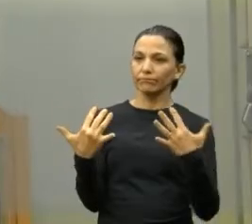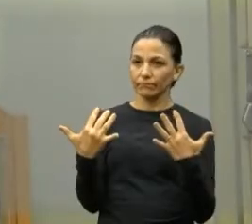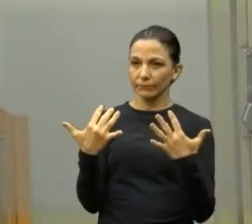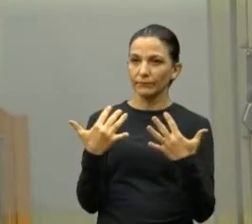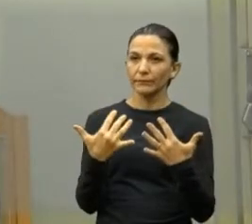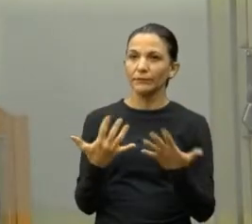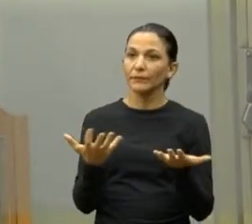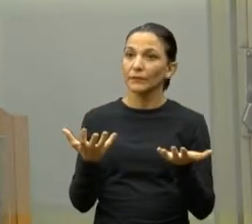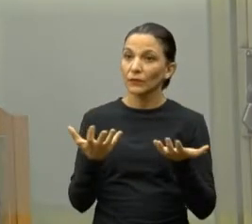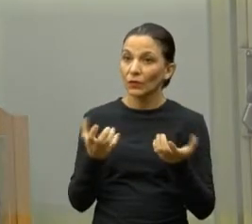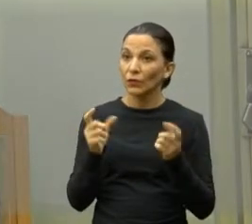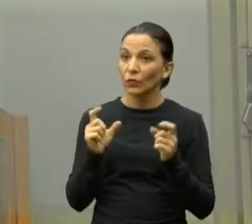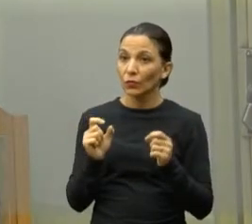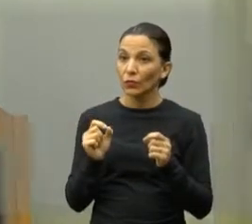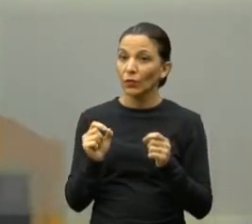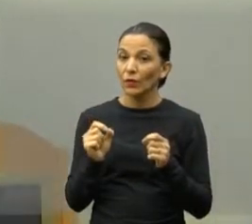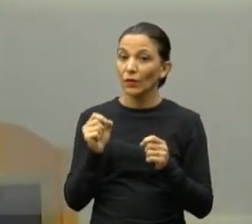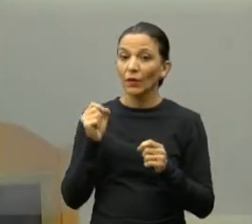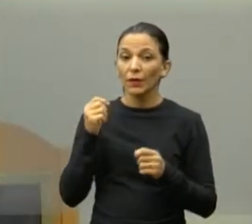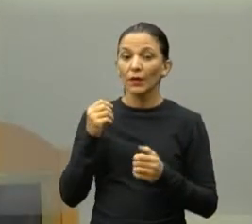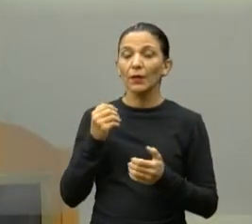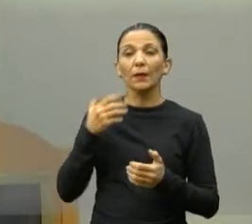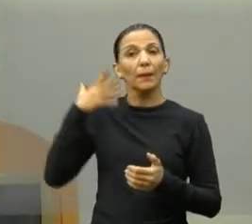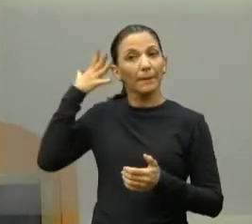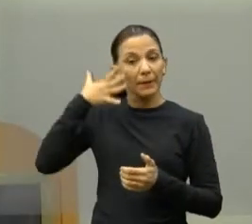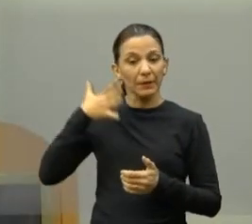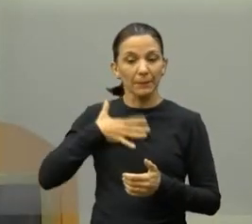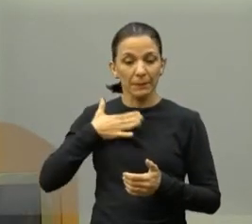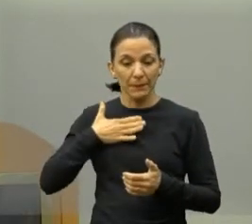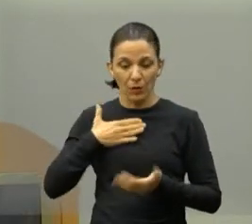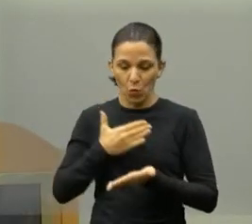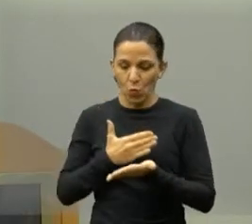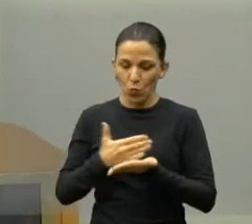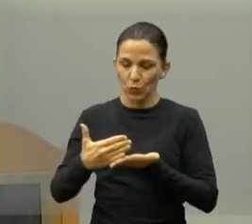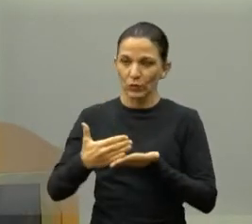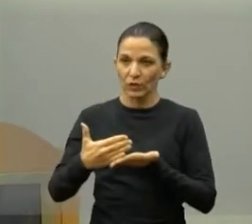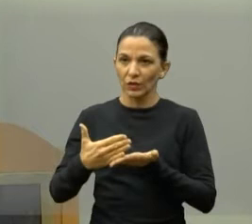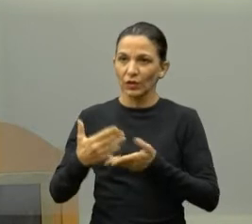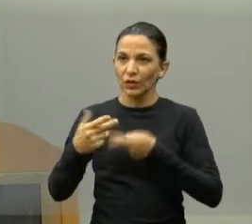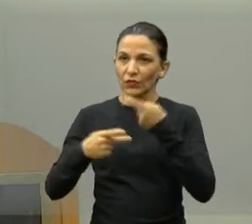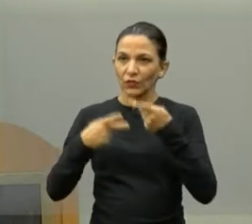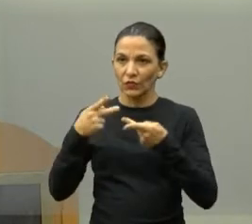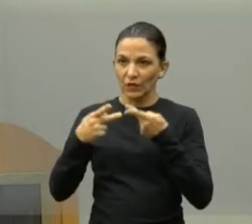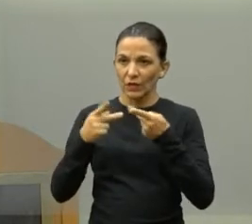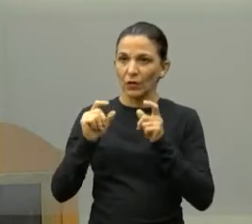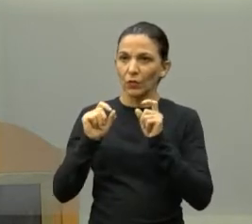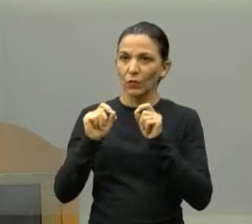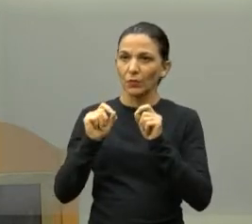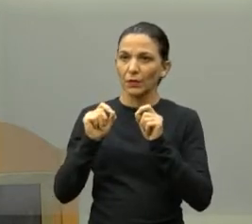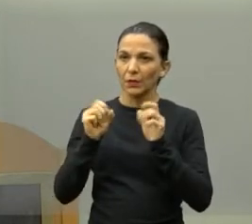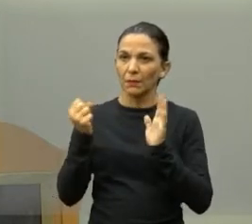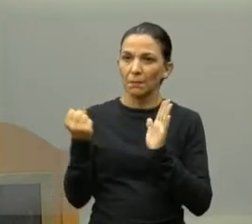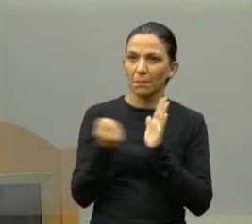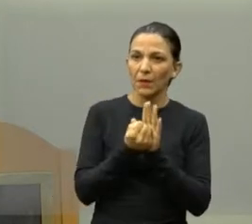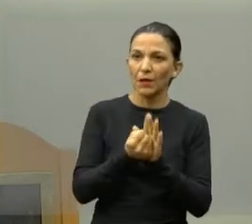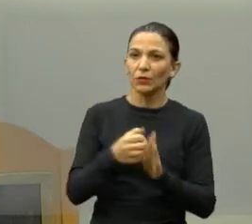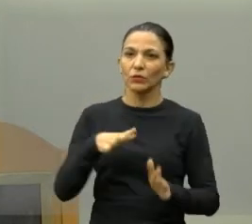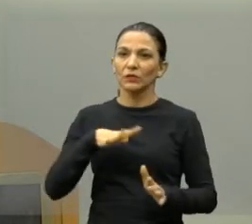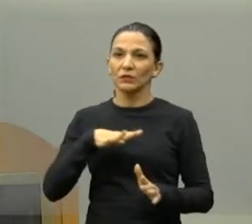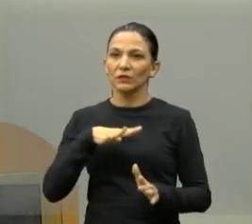eu quero ministro da minha fala ressaltar aqui é um símbolo da nossa cidade